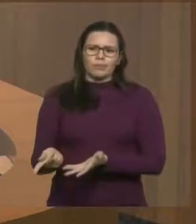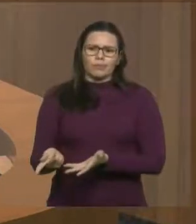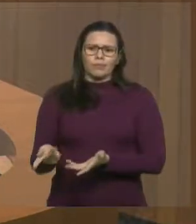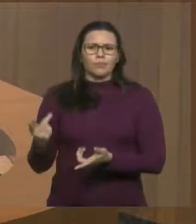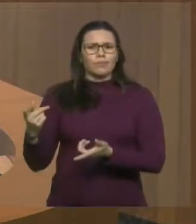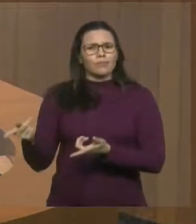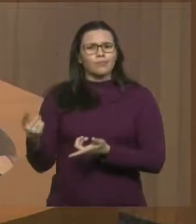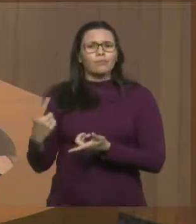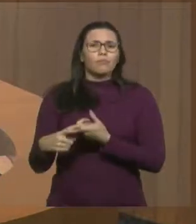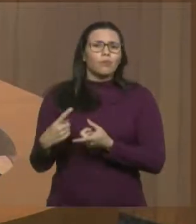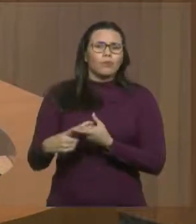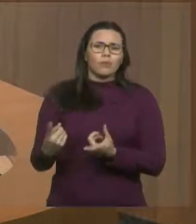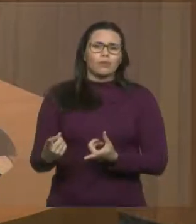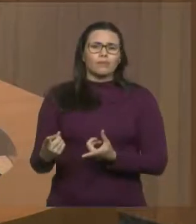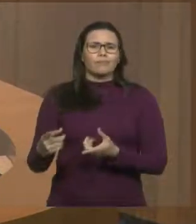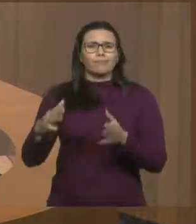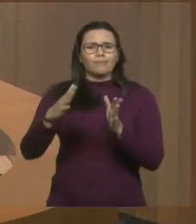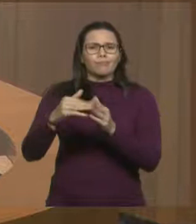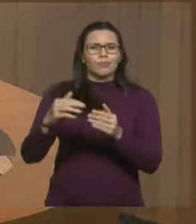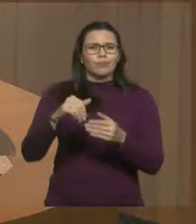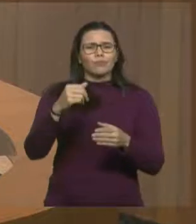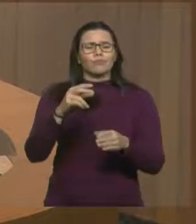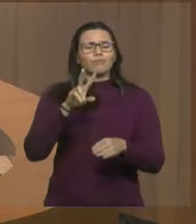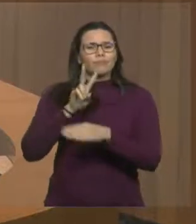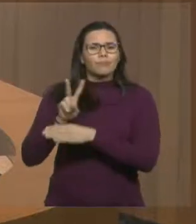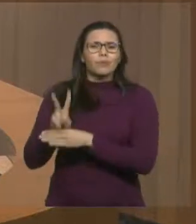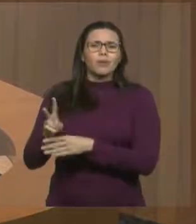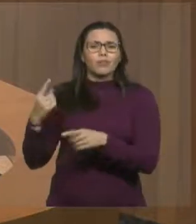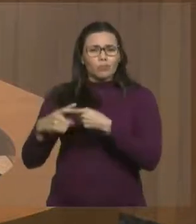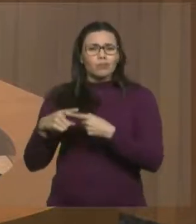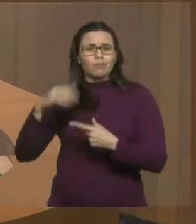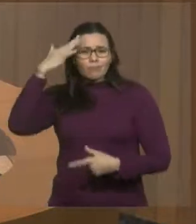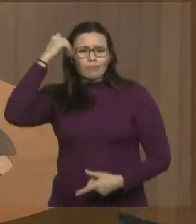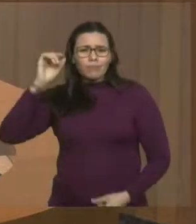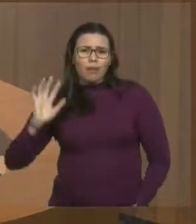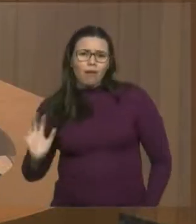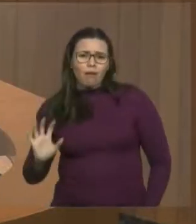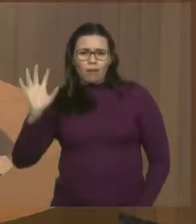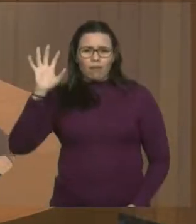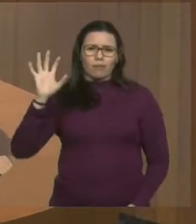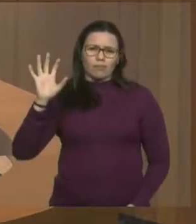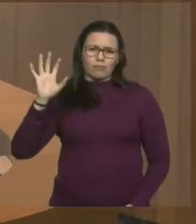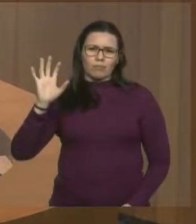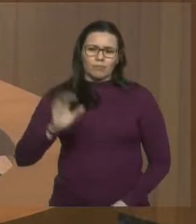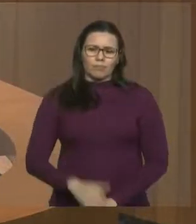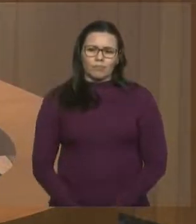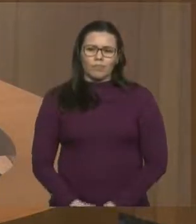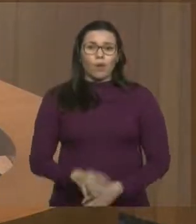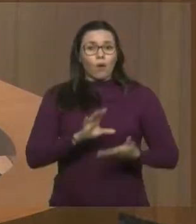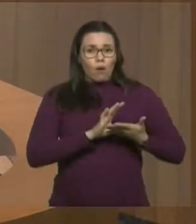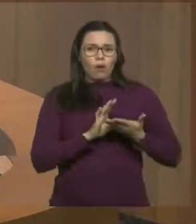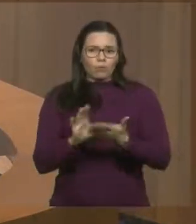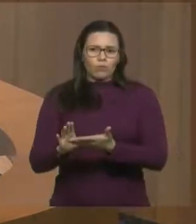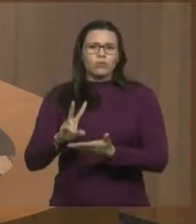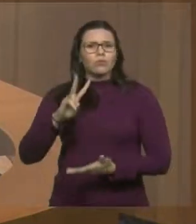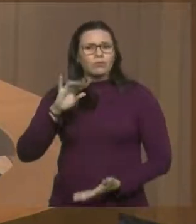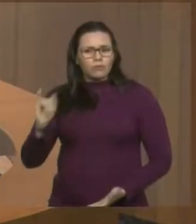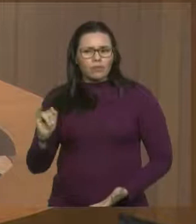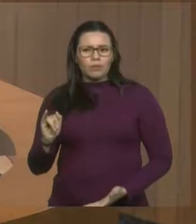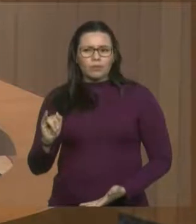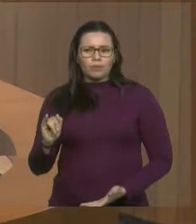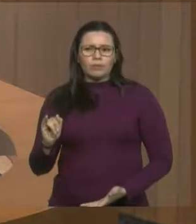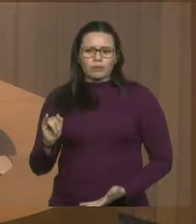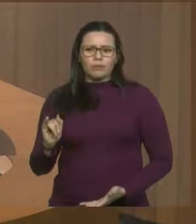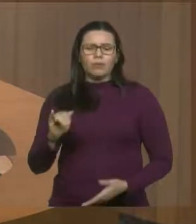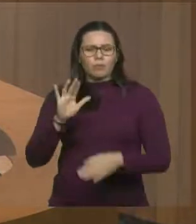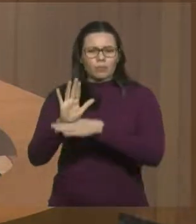pescoço com empréstimos. Então, o recurso que vai é recurso que vai ser aplicado, sim, no tratamento